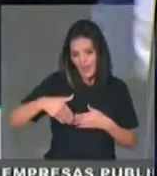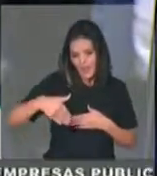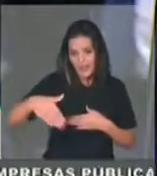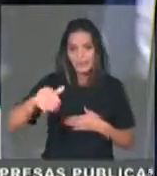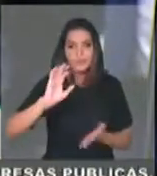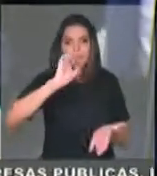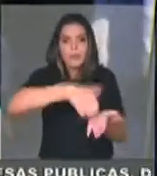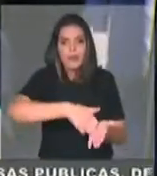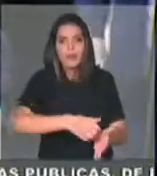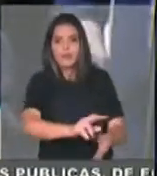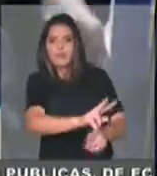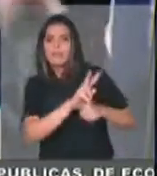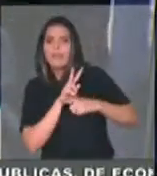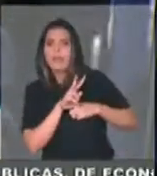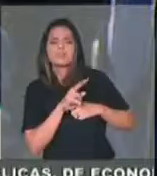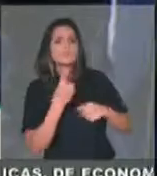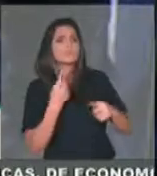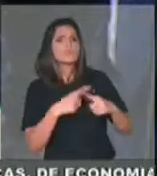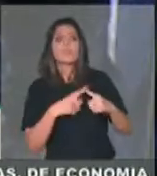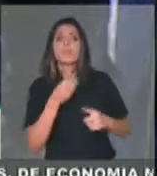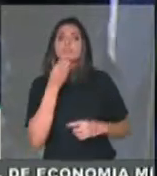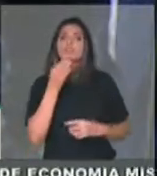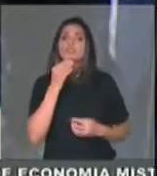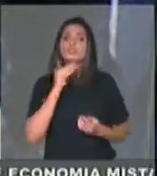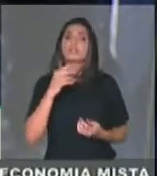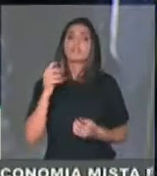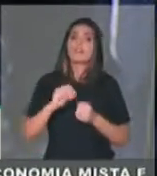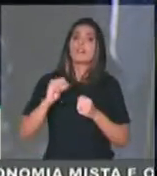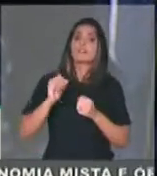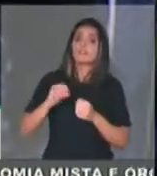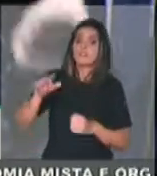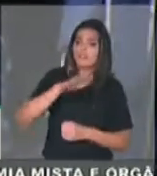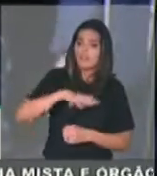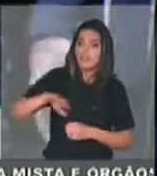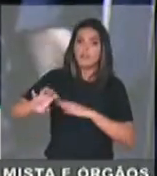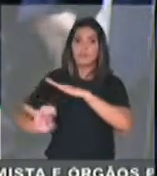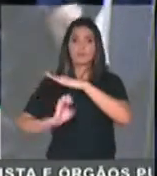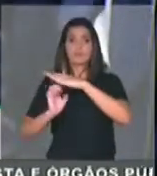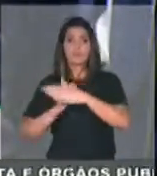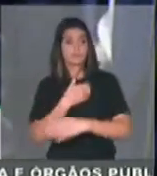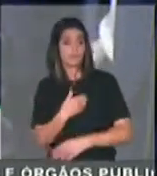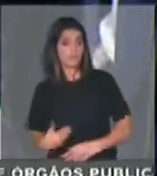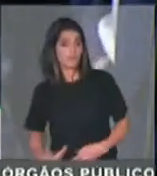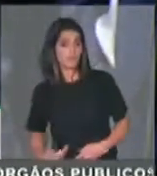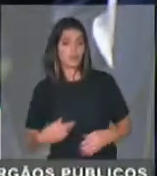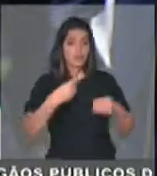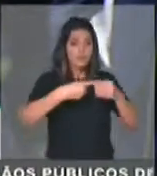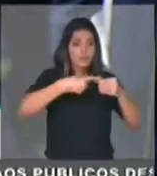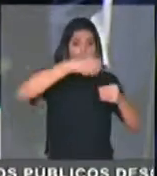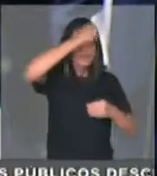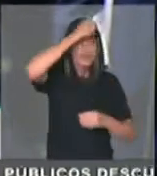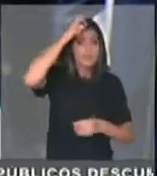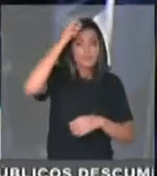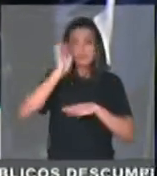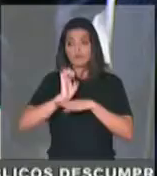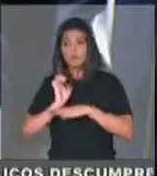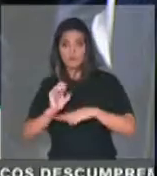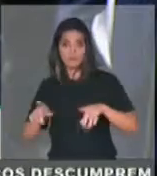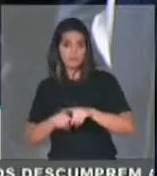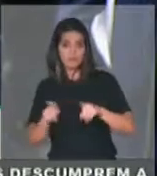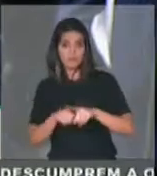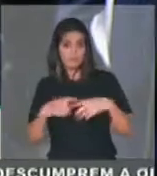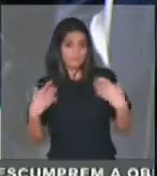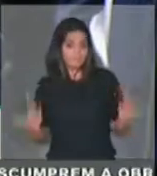de empréstimos. Por que não se faz isso em função das empresas estatais, municipais e estaduais?